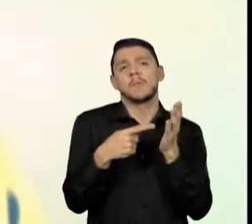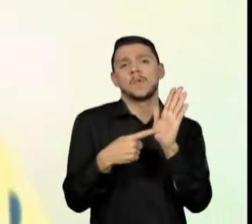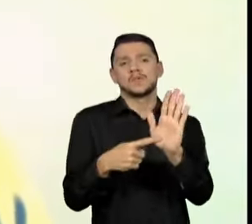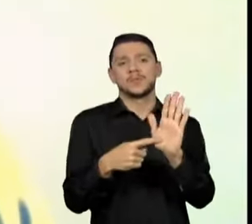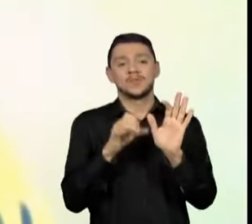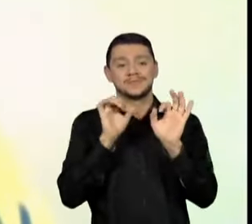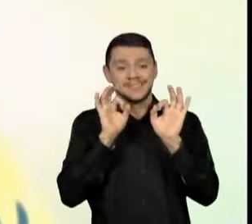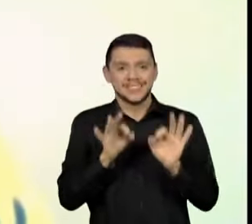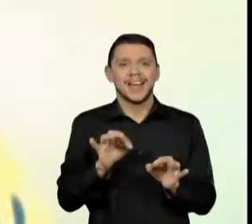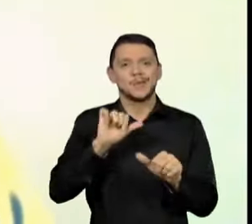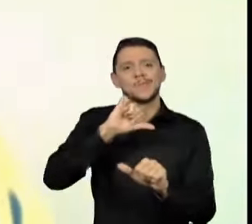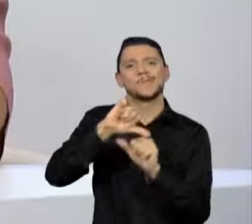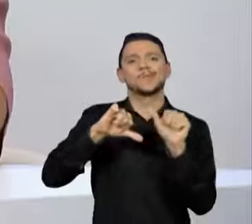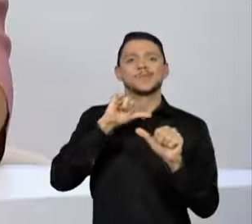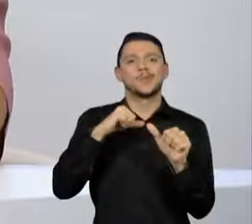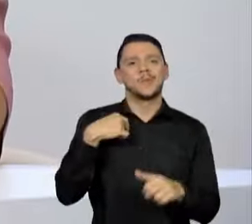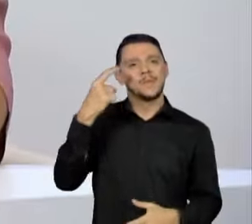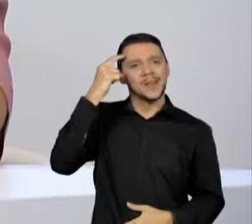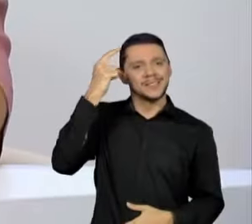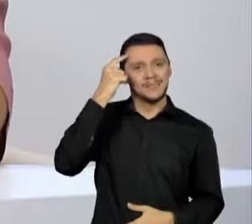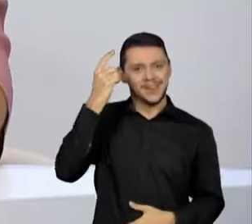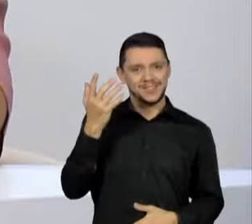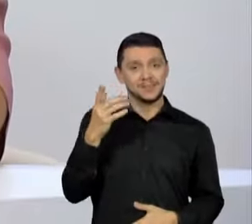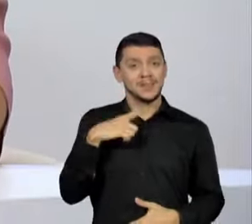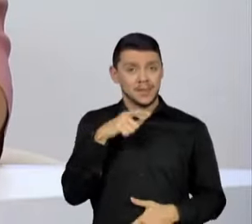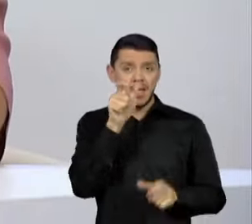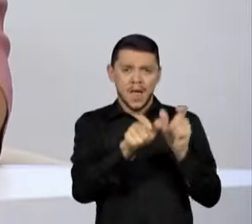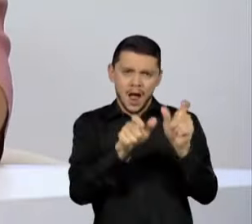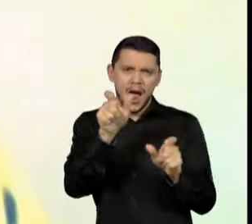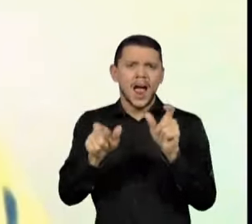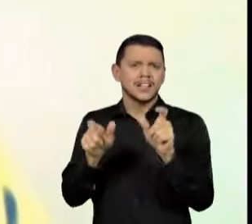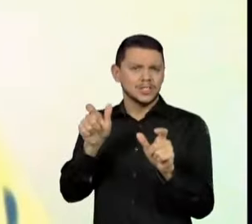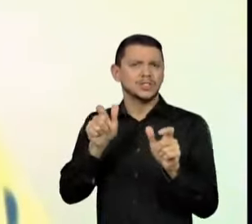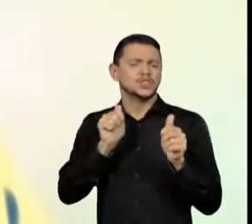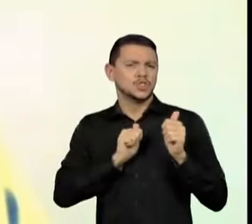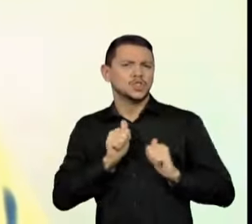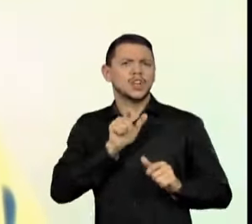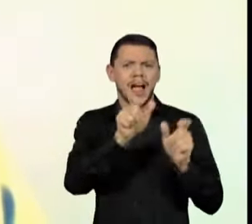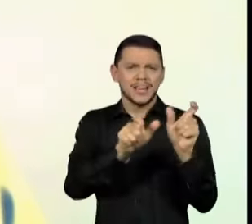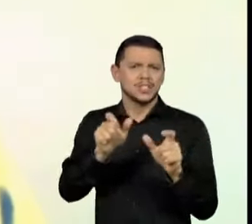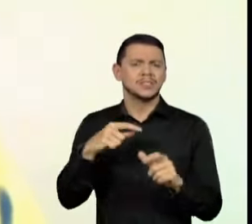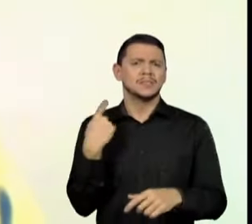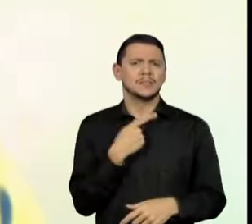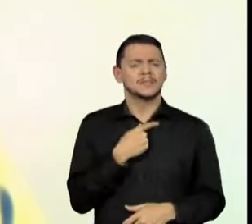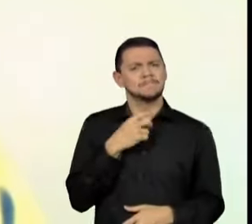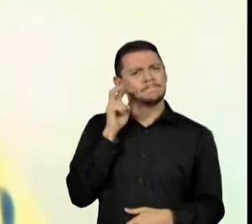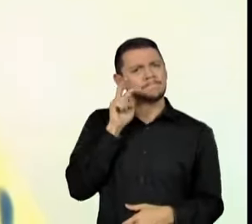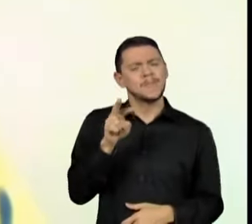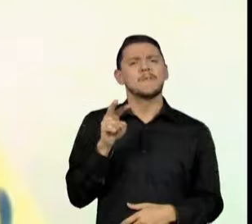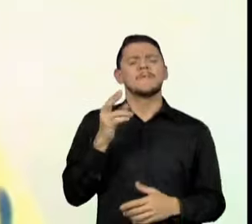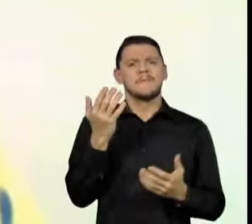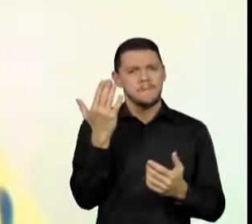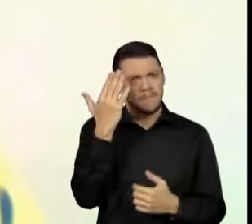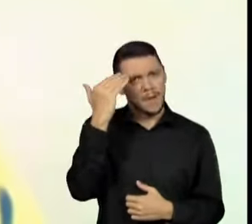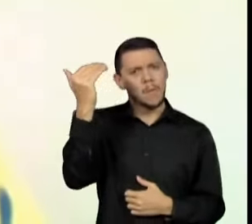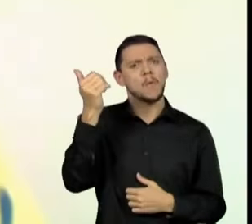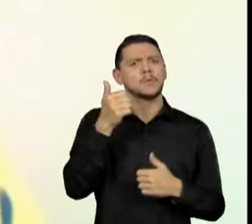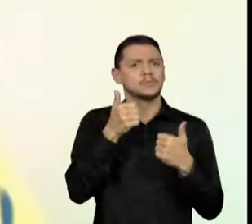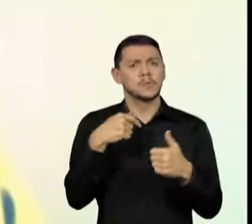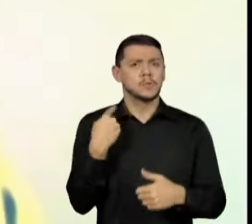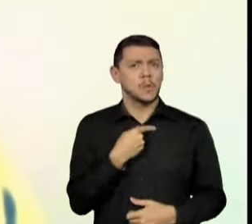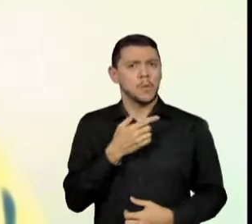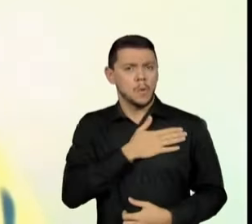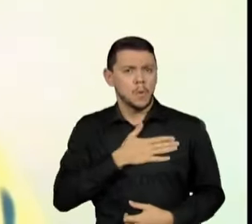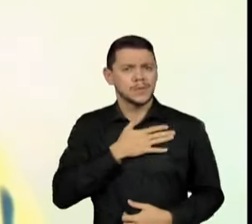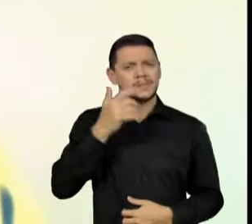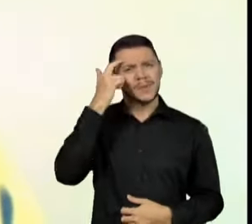Artistas que a gente ama de paixão, como se diz também nesse pacto da branquitude,